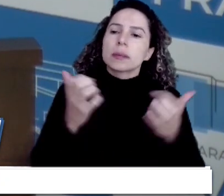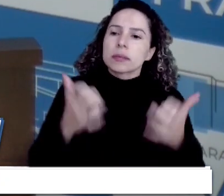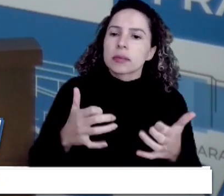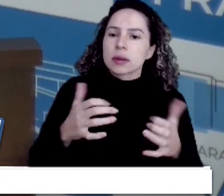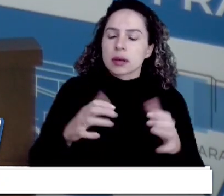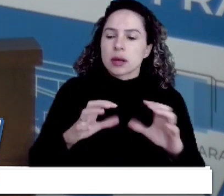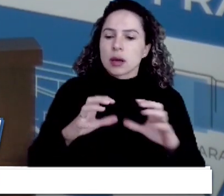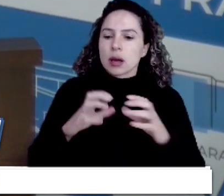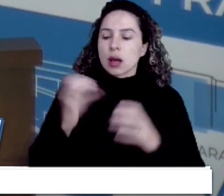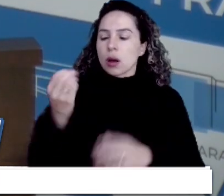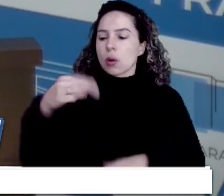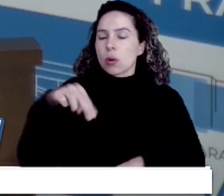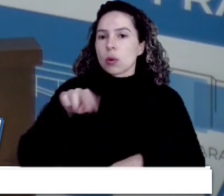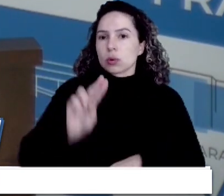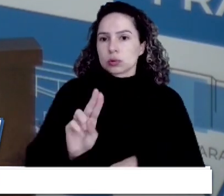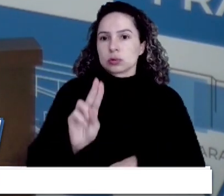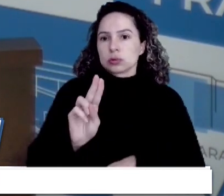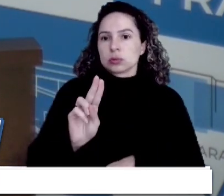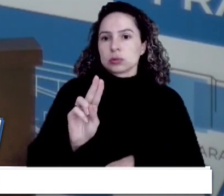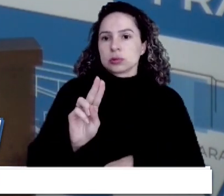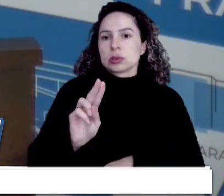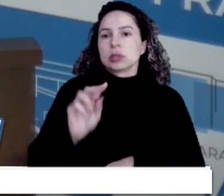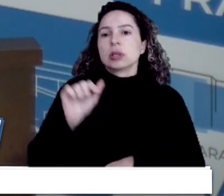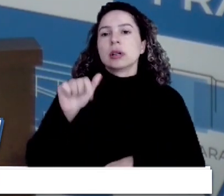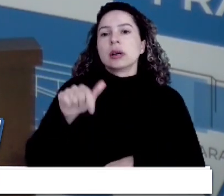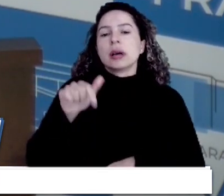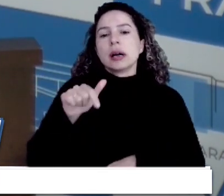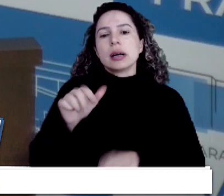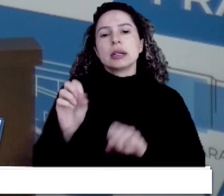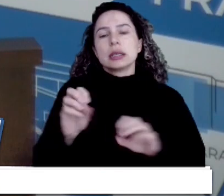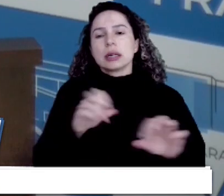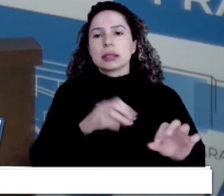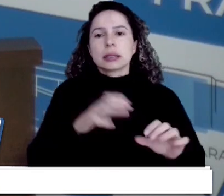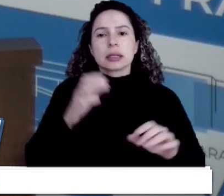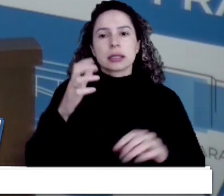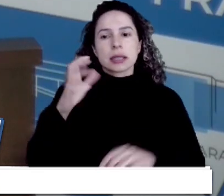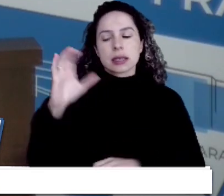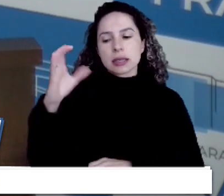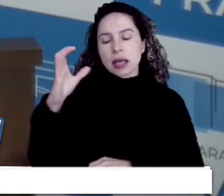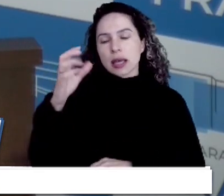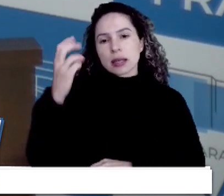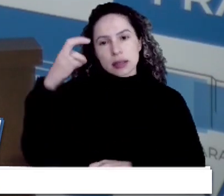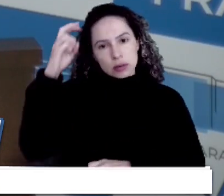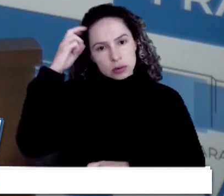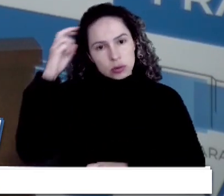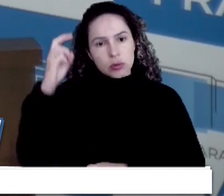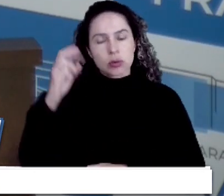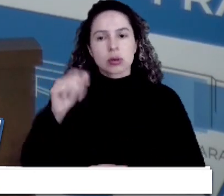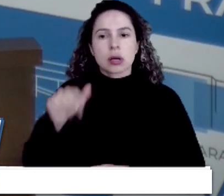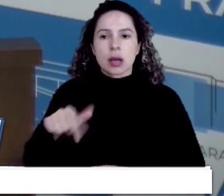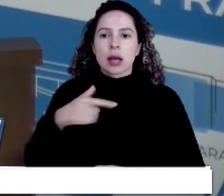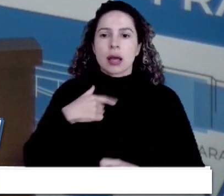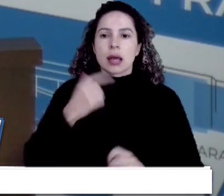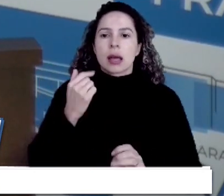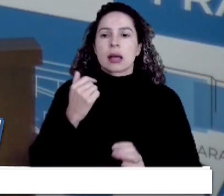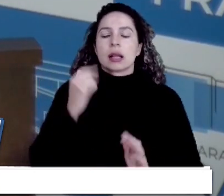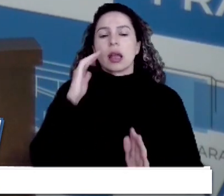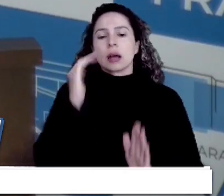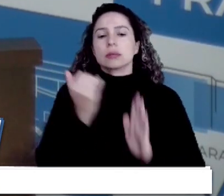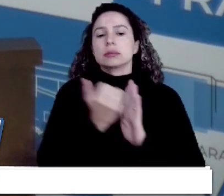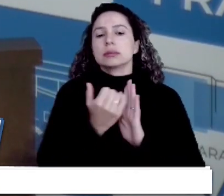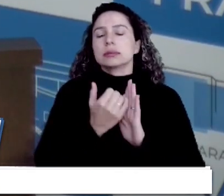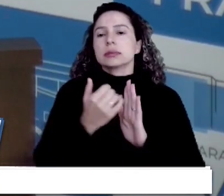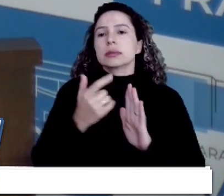Nações Unidas para Educação, Ciência e Cultura, ela define o patrimônio material